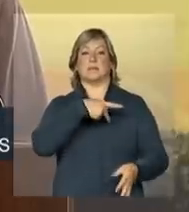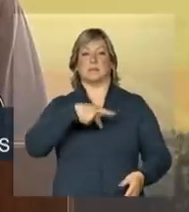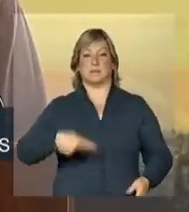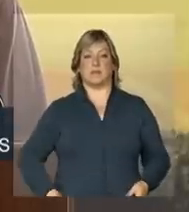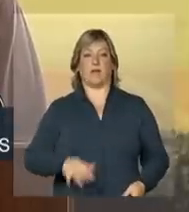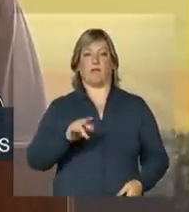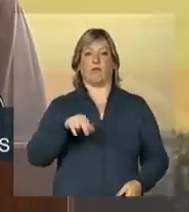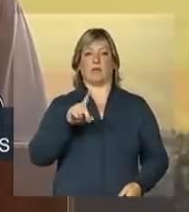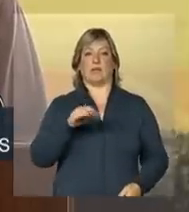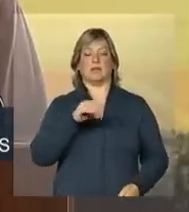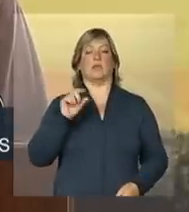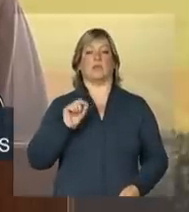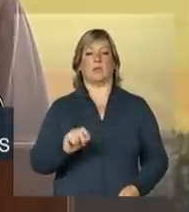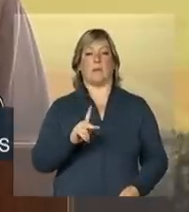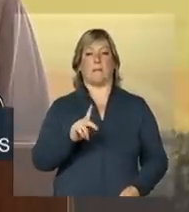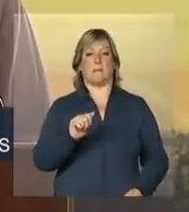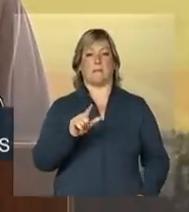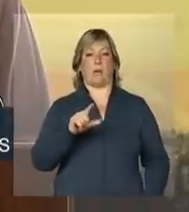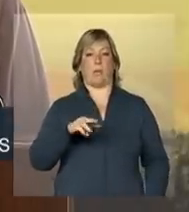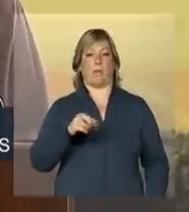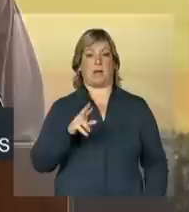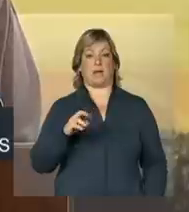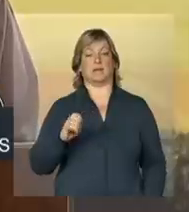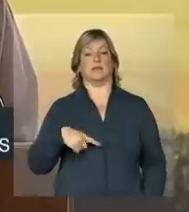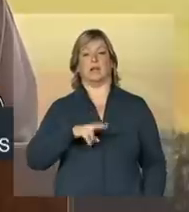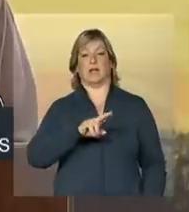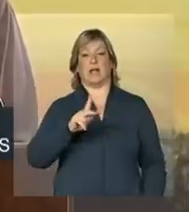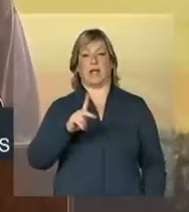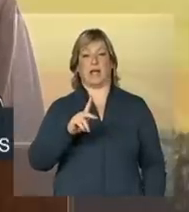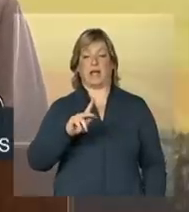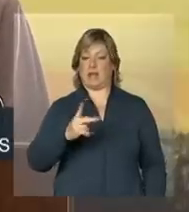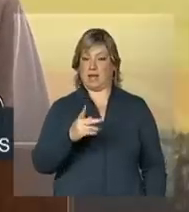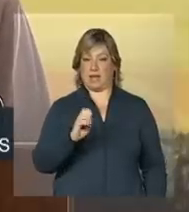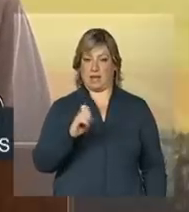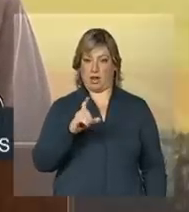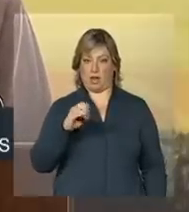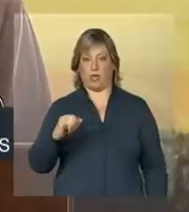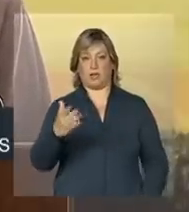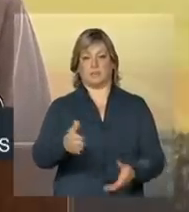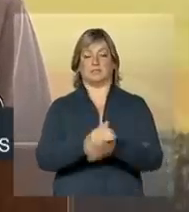Fundação Cultural Palmares Eloi Ferreira de